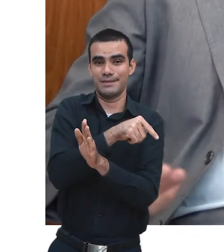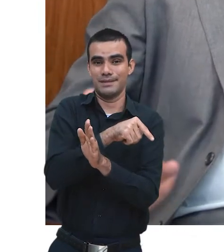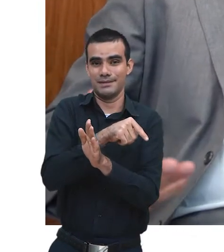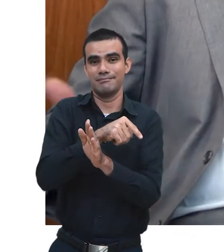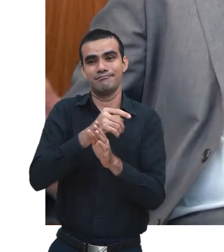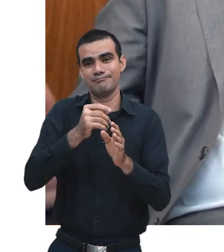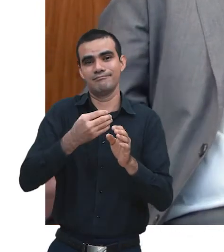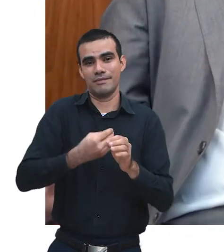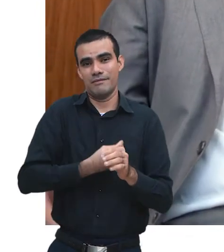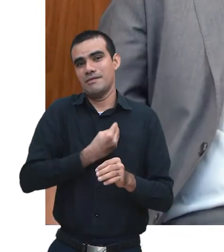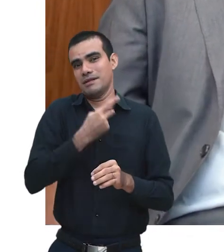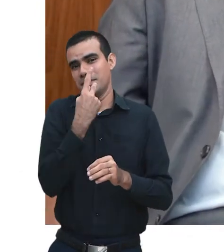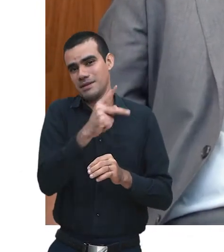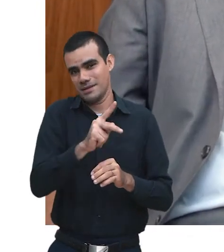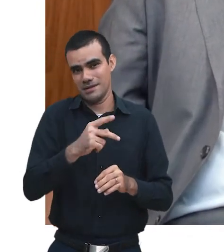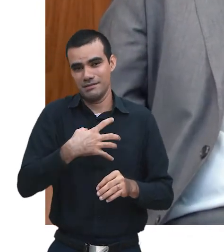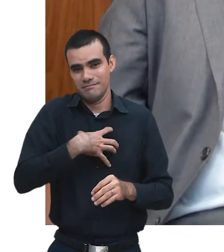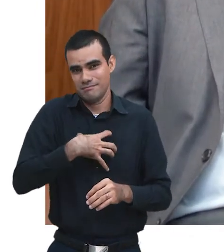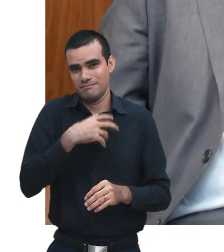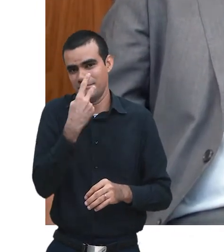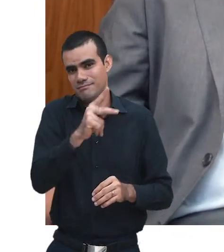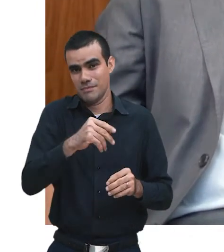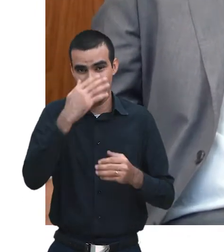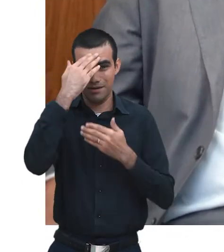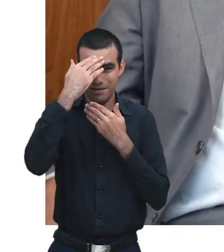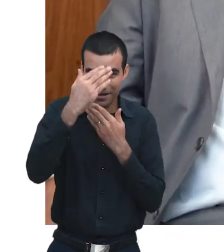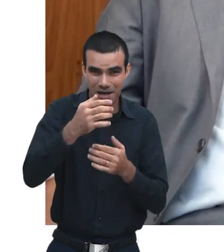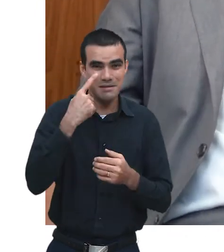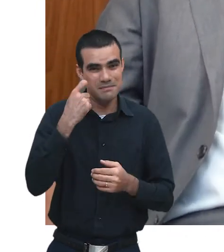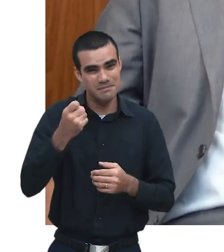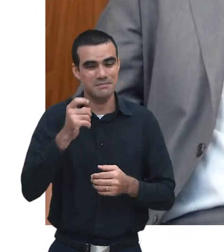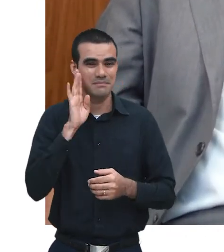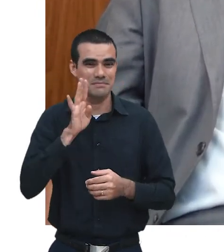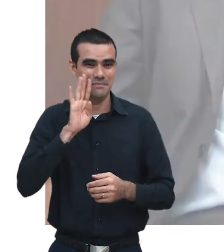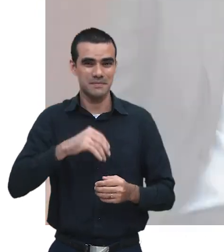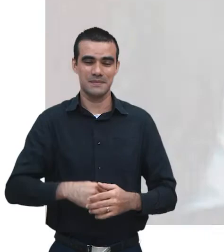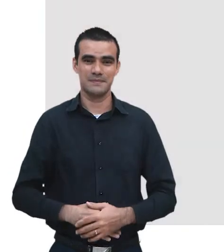seria planejado claro. Pelo estilo de vida. Claro. Muito obrigado. Eu que agradeço.